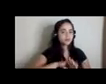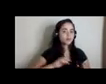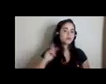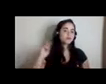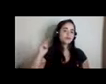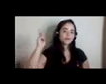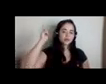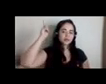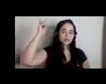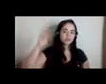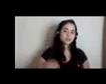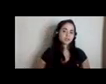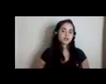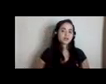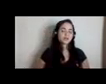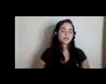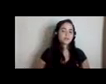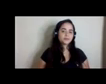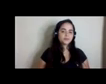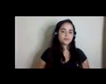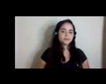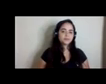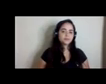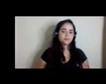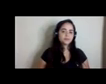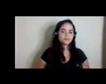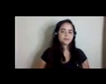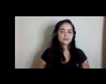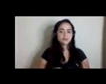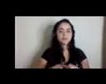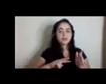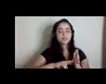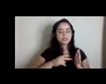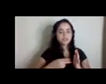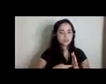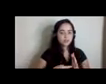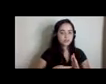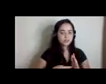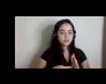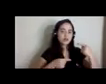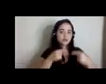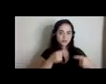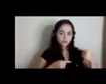das subjetividades, a significação e o discurso.